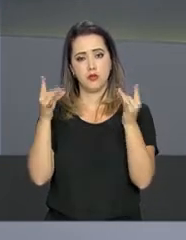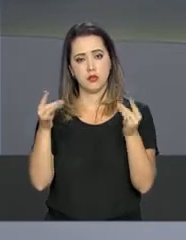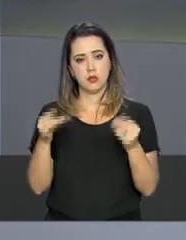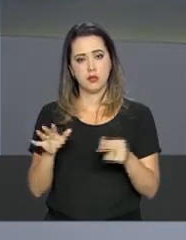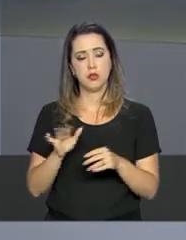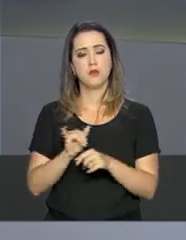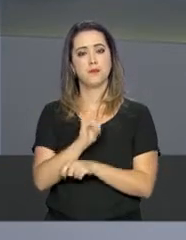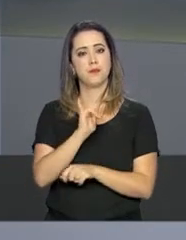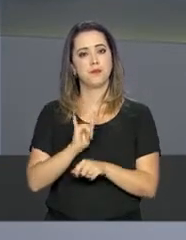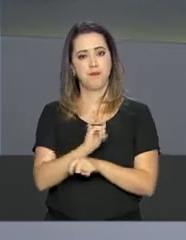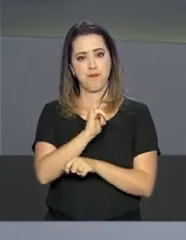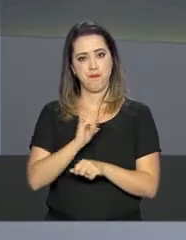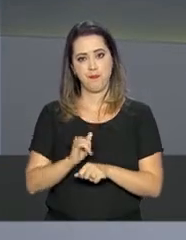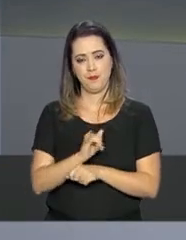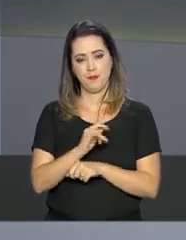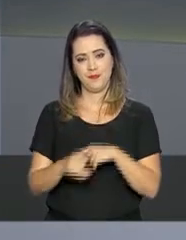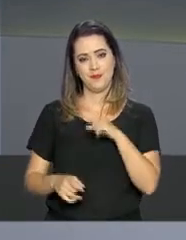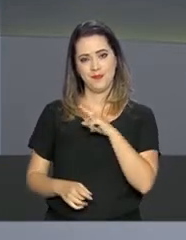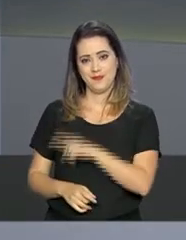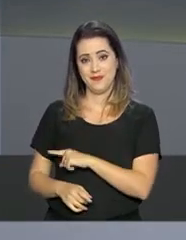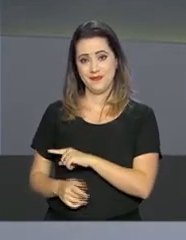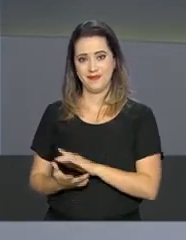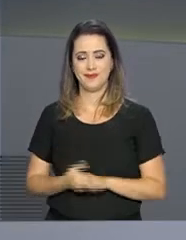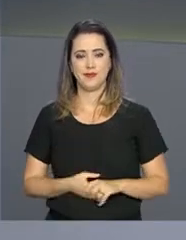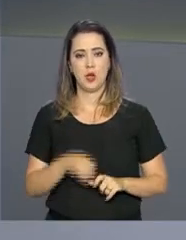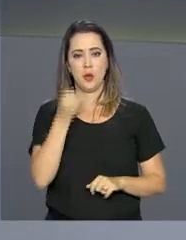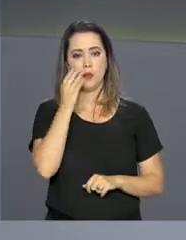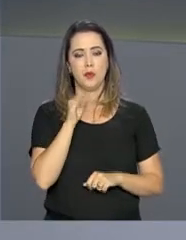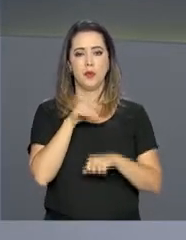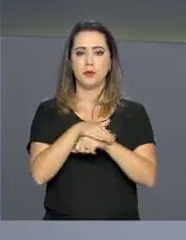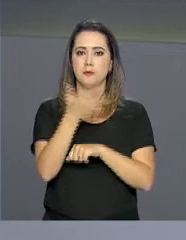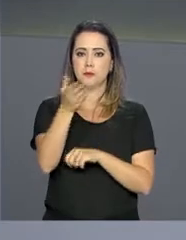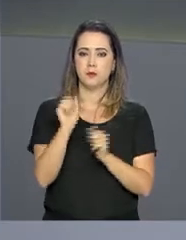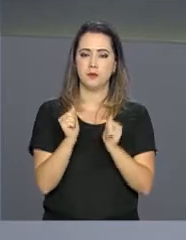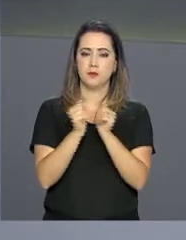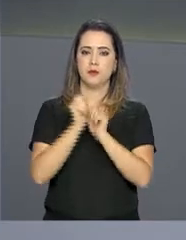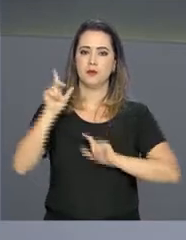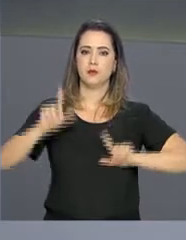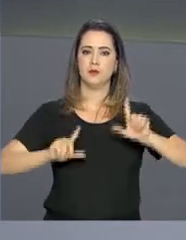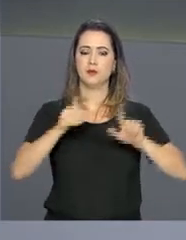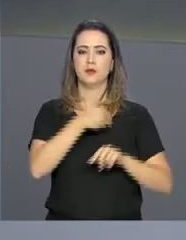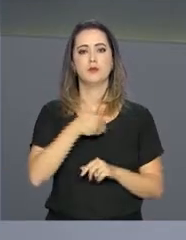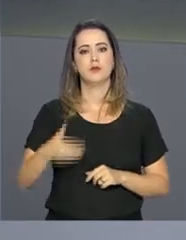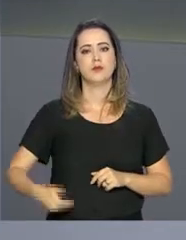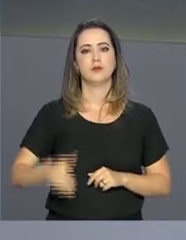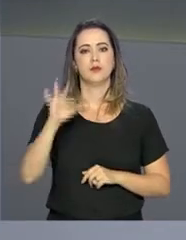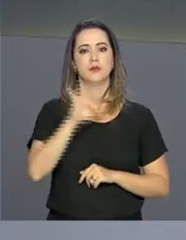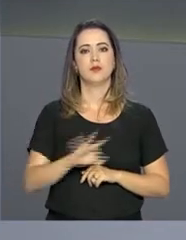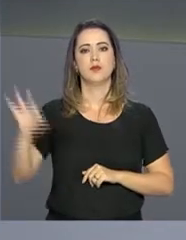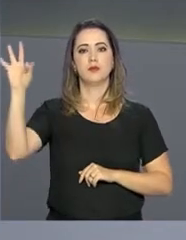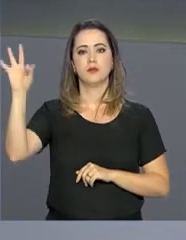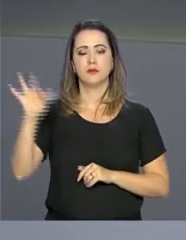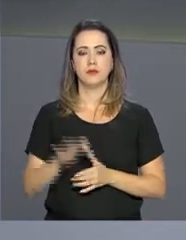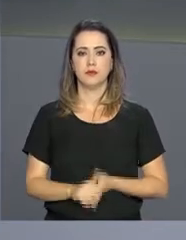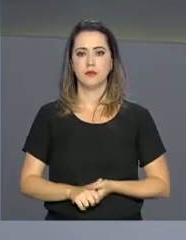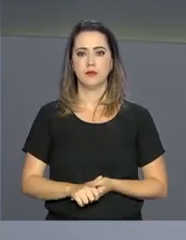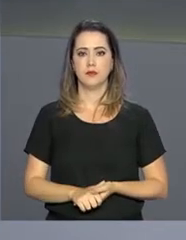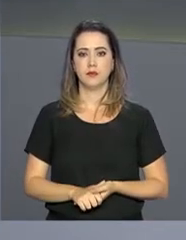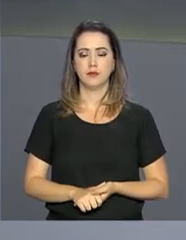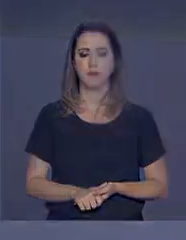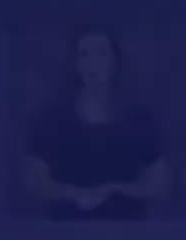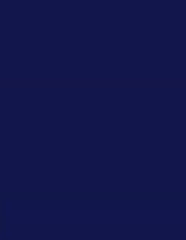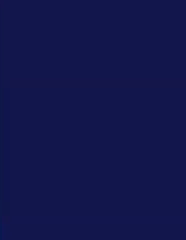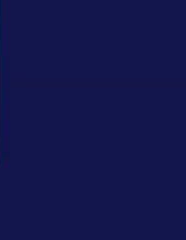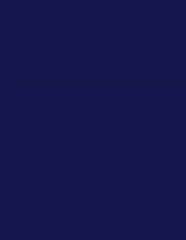estão disponíveis em nosso canal no youtube uma ótima noite pra você continue com a gente aqui na nbr a tv do governo federal